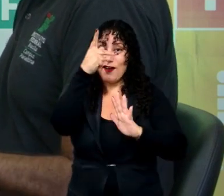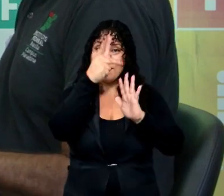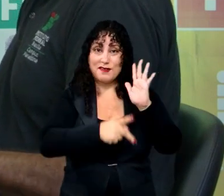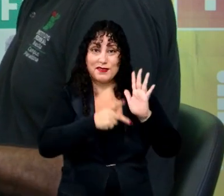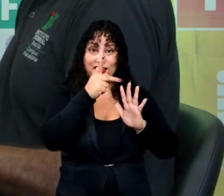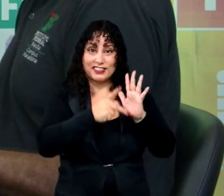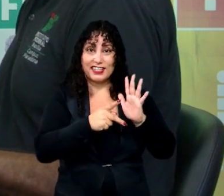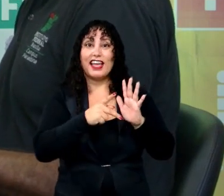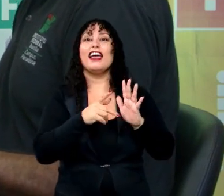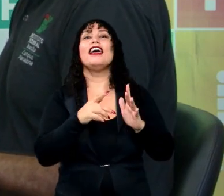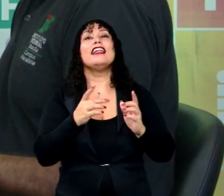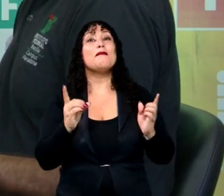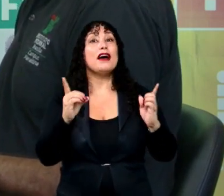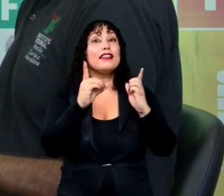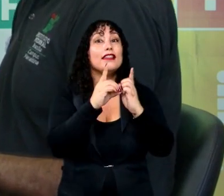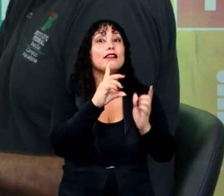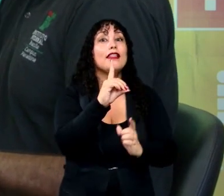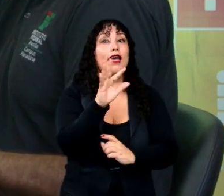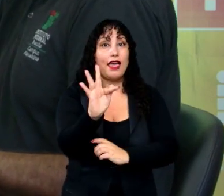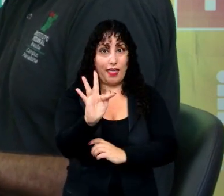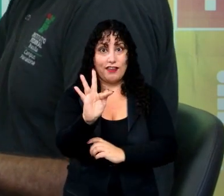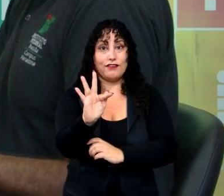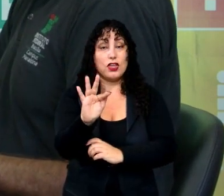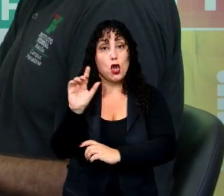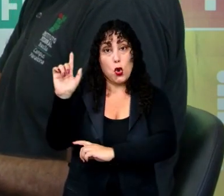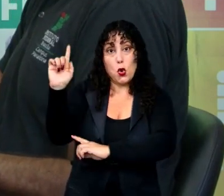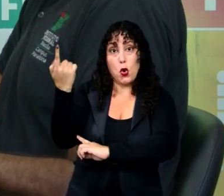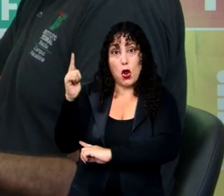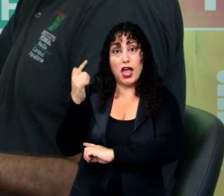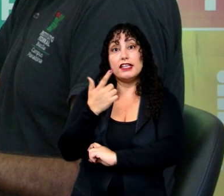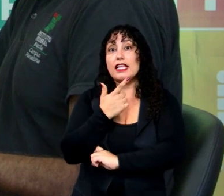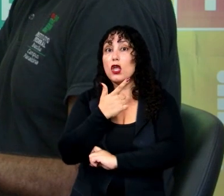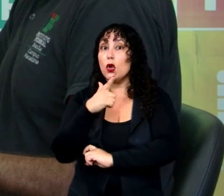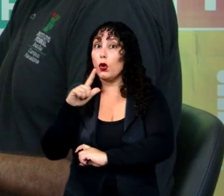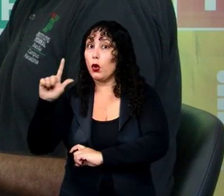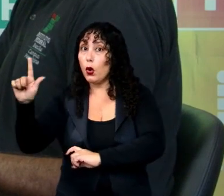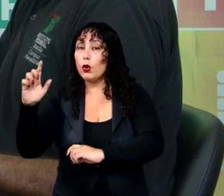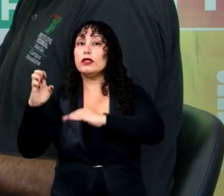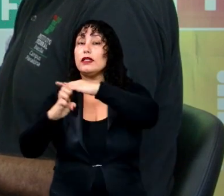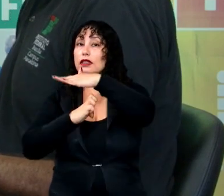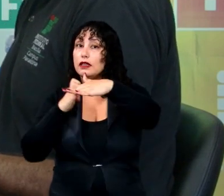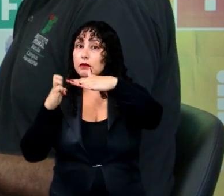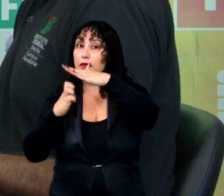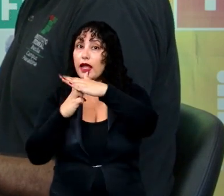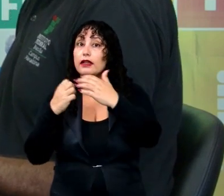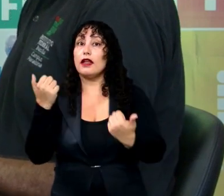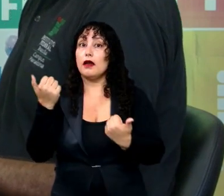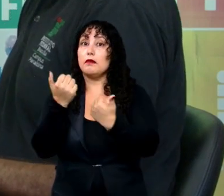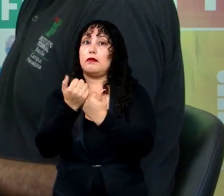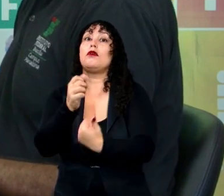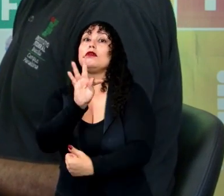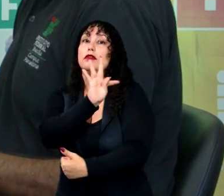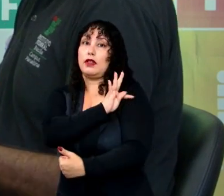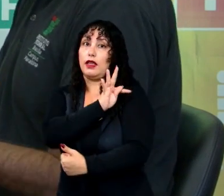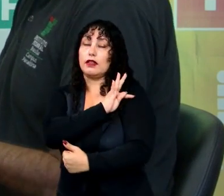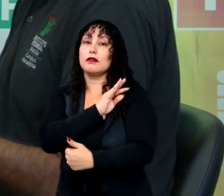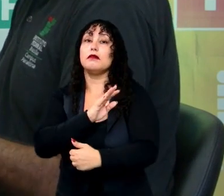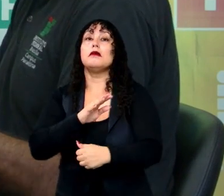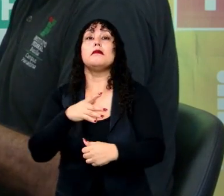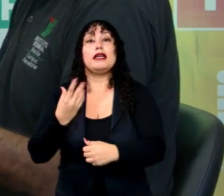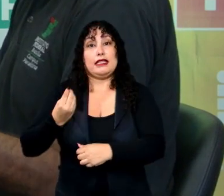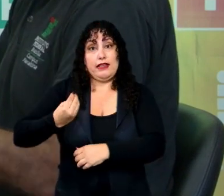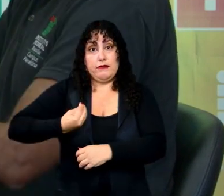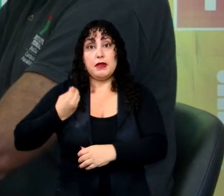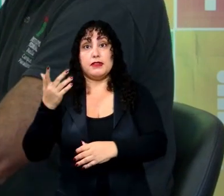dela para atender o Distrito Federal em Goiás já tem uma outra empresa de assistência técnica lá mas ele esteve